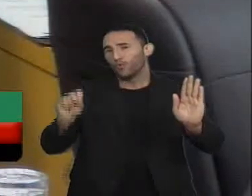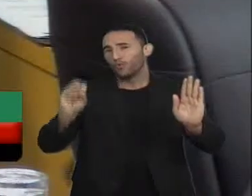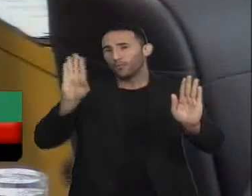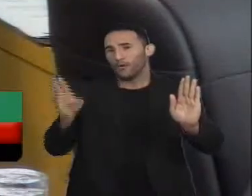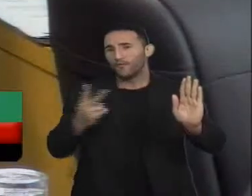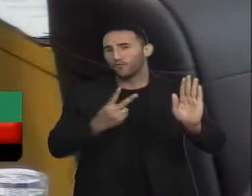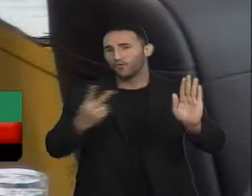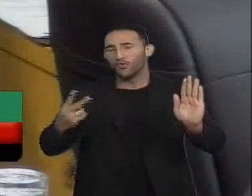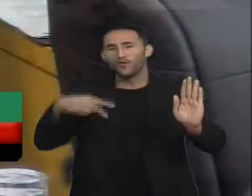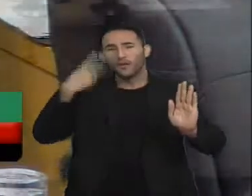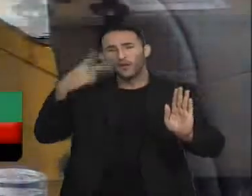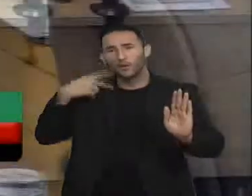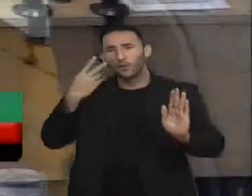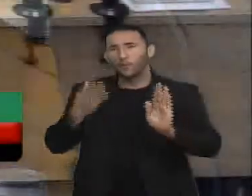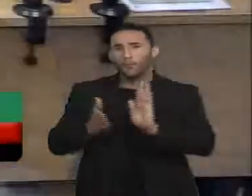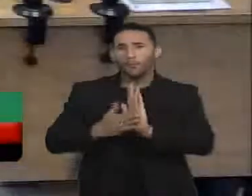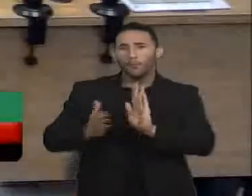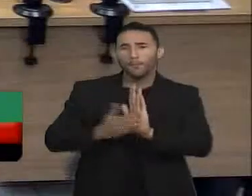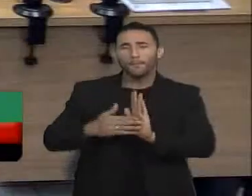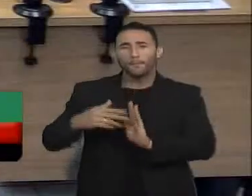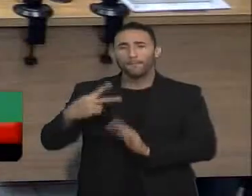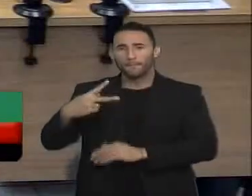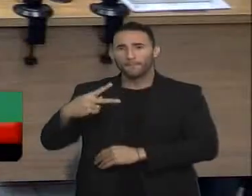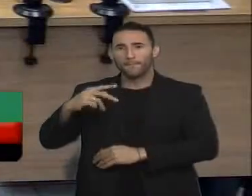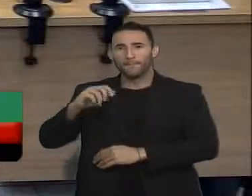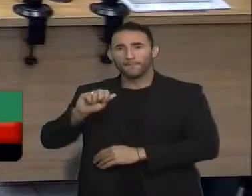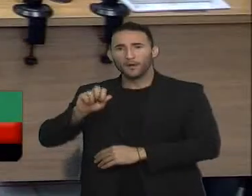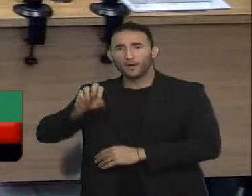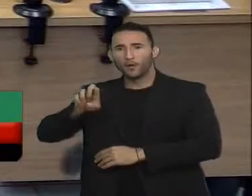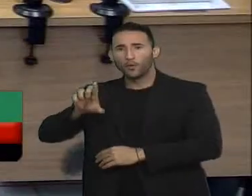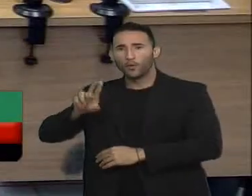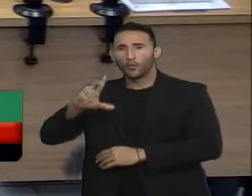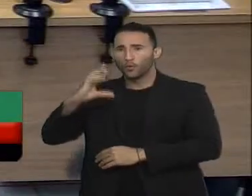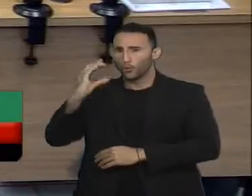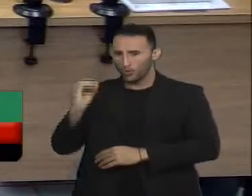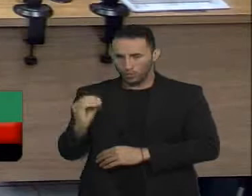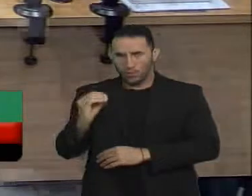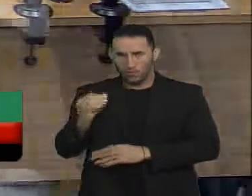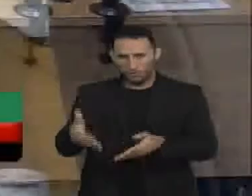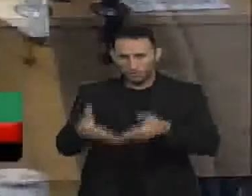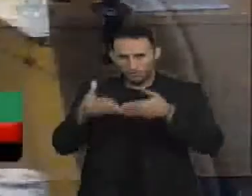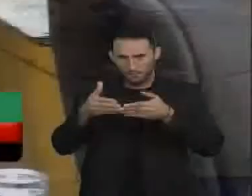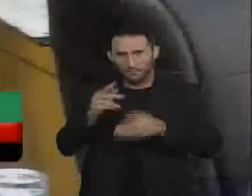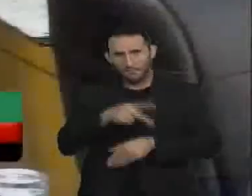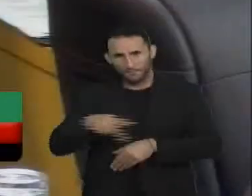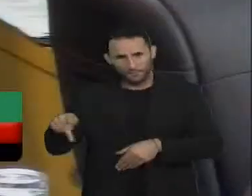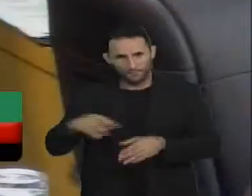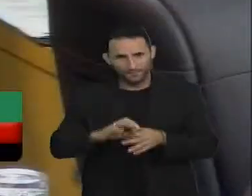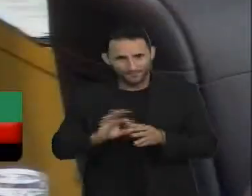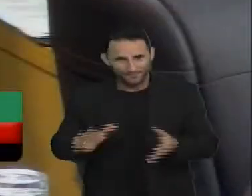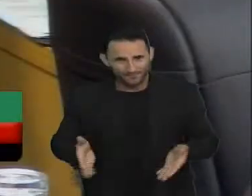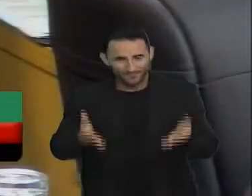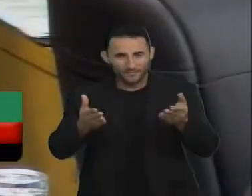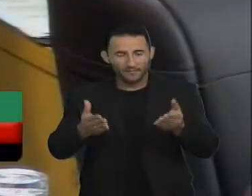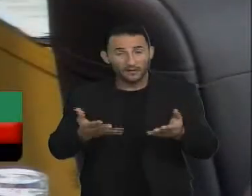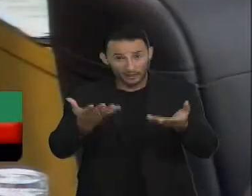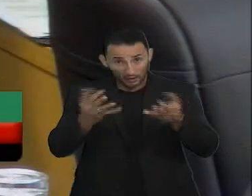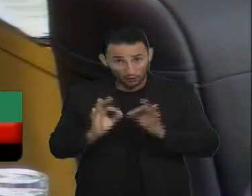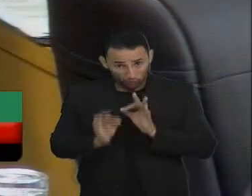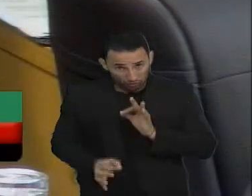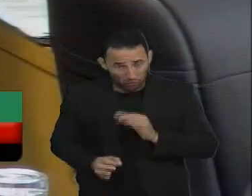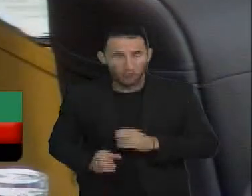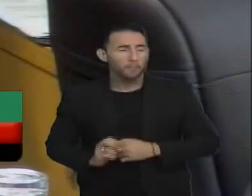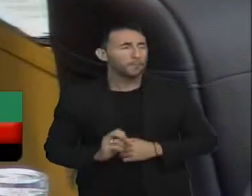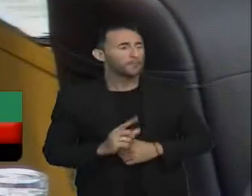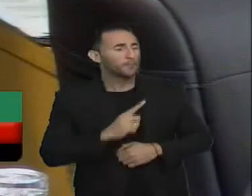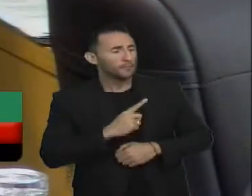218/22, de autoria do vereador Paulo Júnior. Questão de ordem, senhor presidente. Questão de ordem, vereador. Para discutir. Para